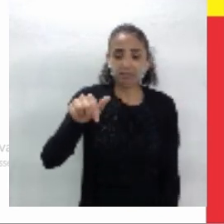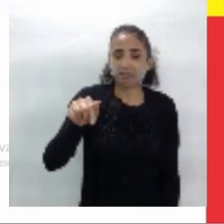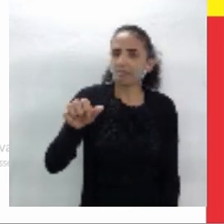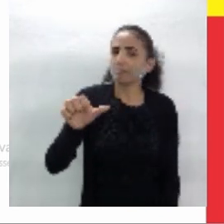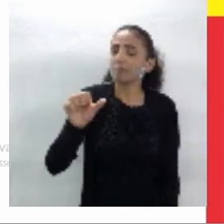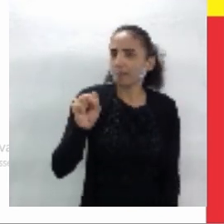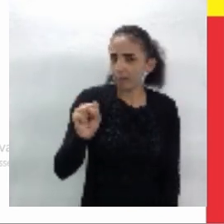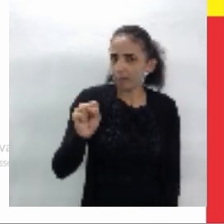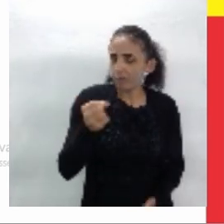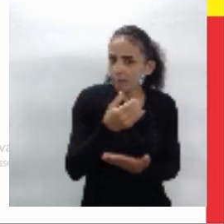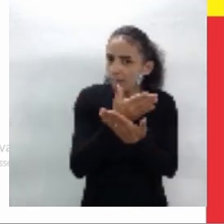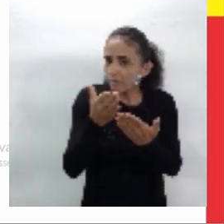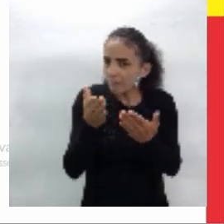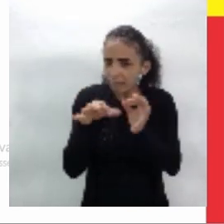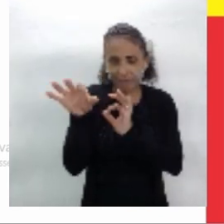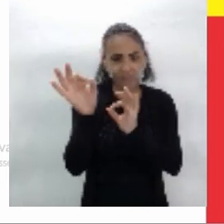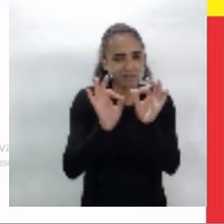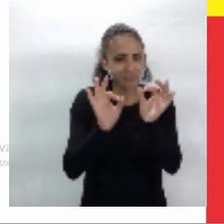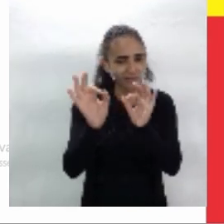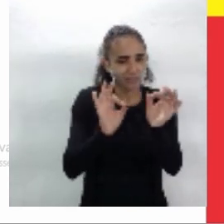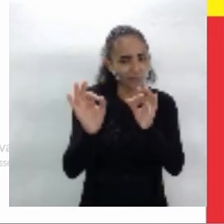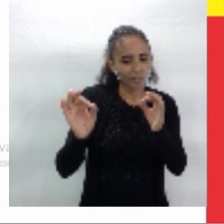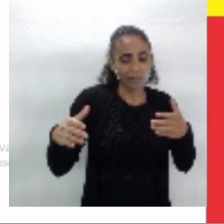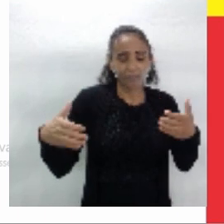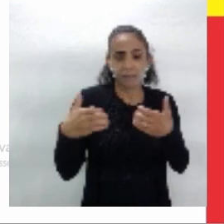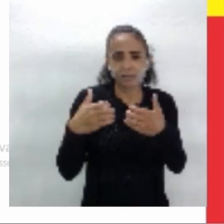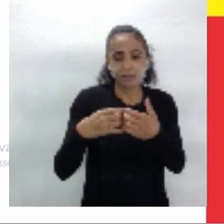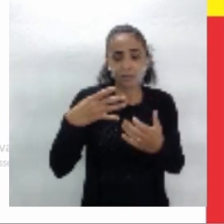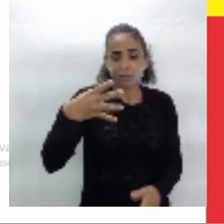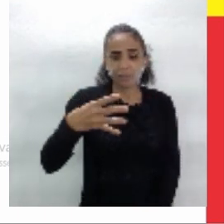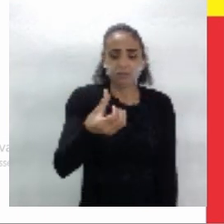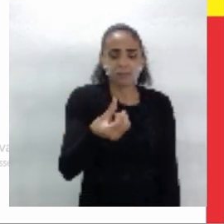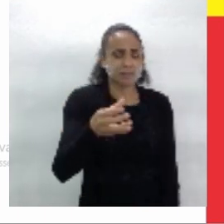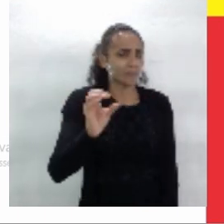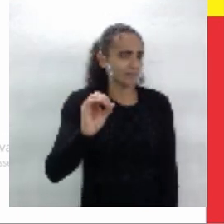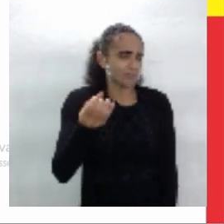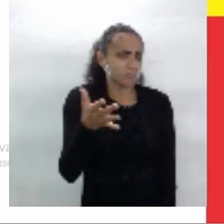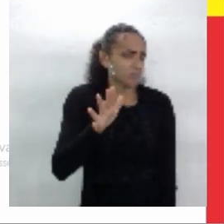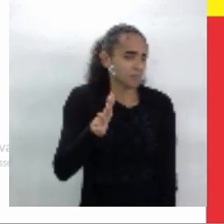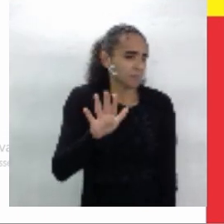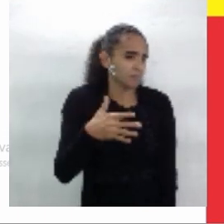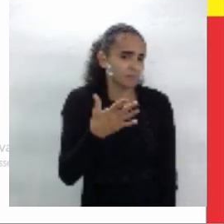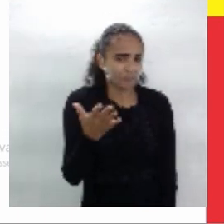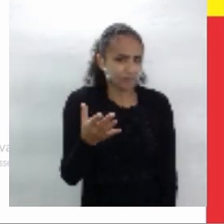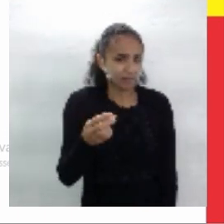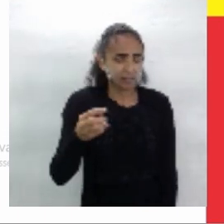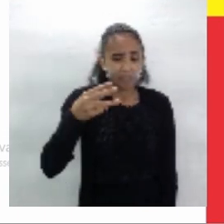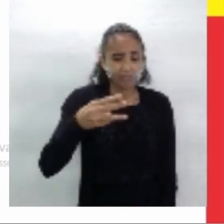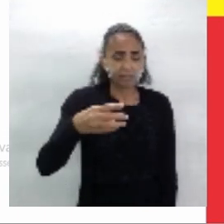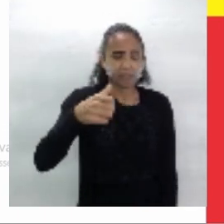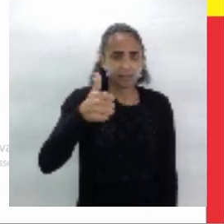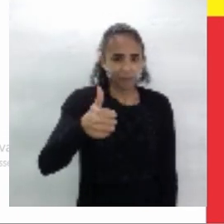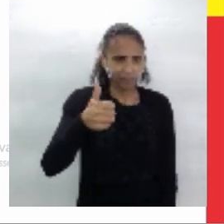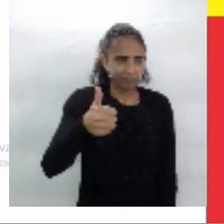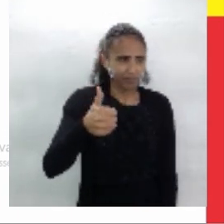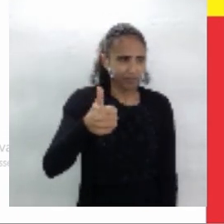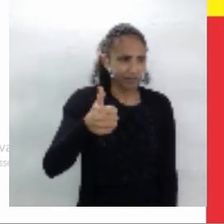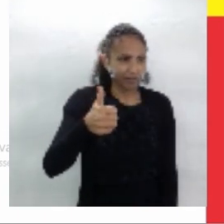4.578. Você vai botar para quanto? 4.600, vamos dizer assim. E o